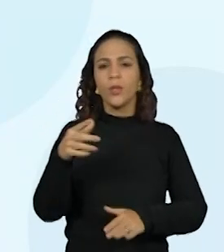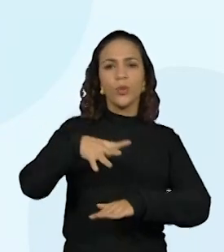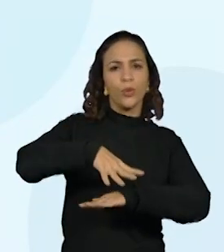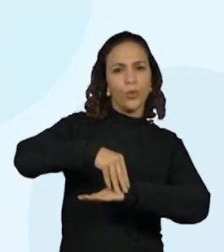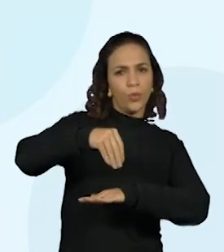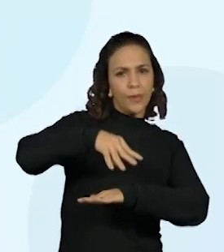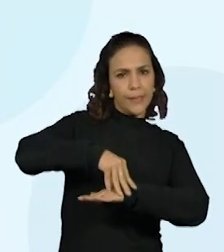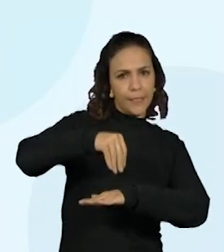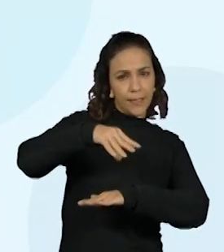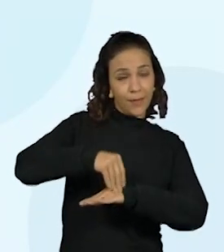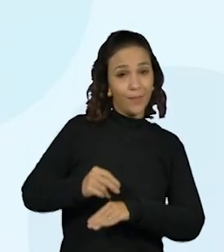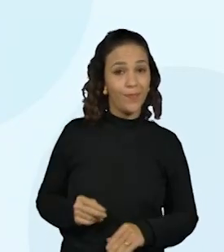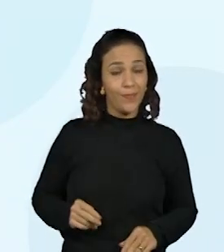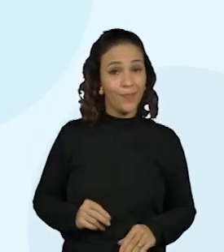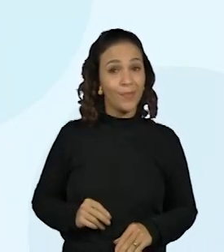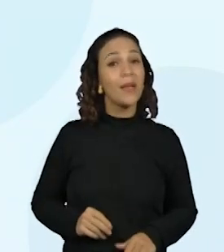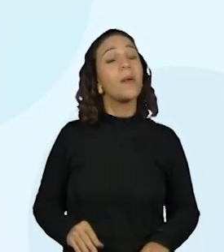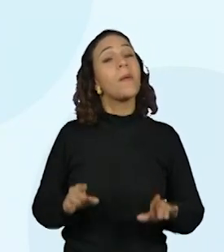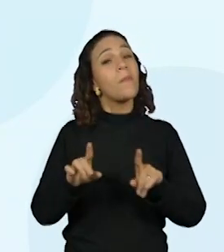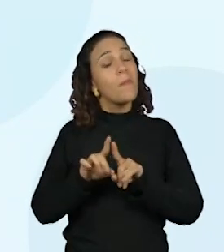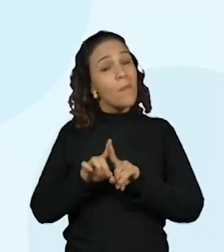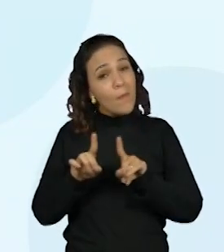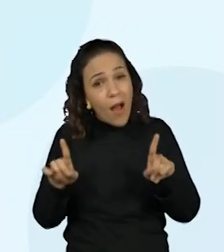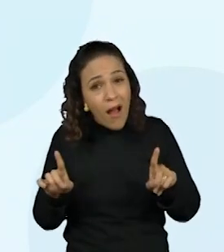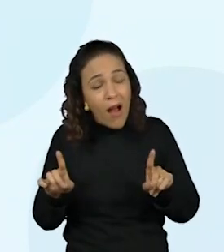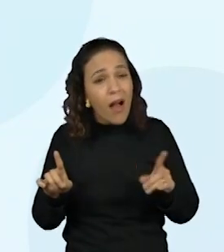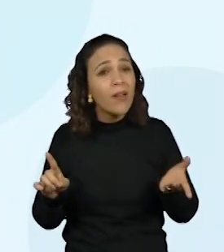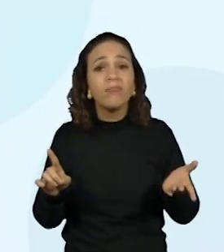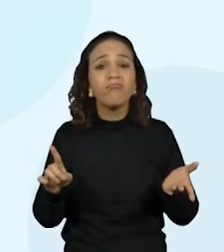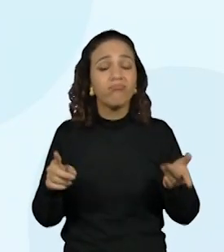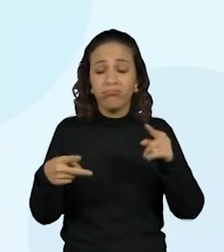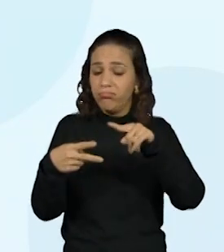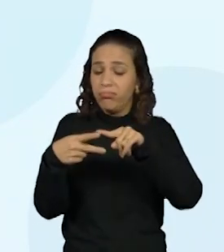Suécia, mas nenhum deles